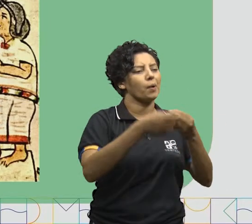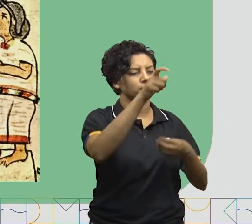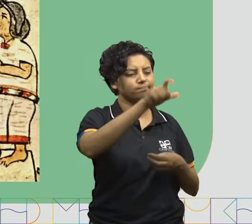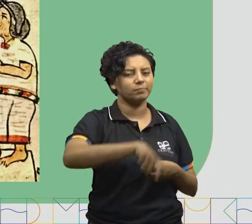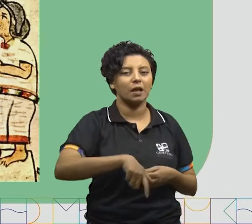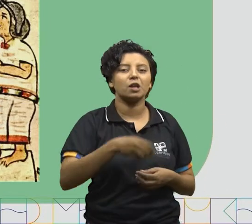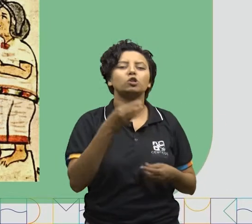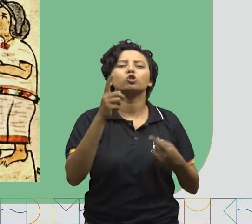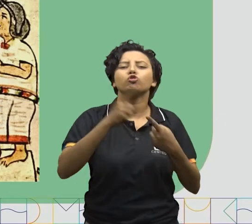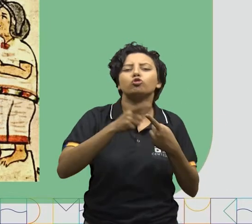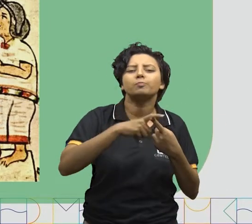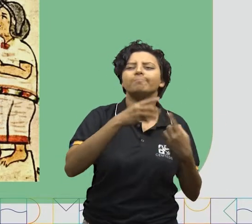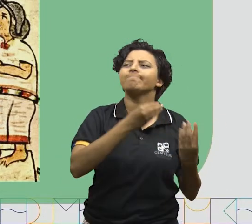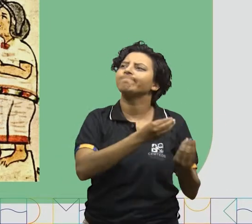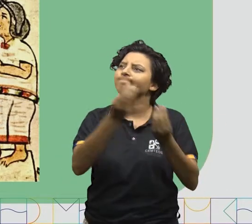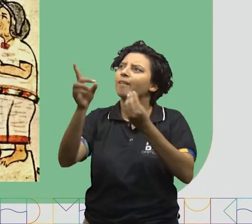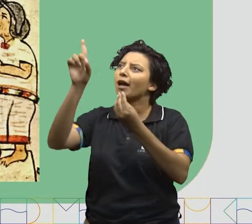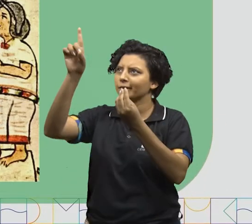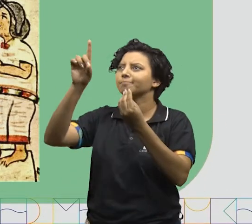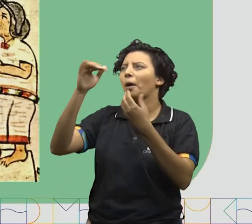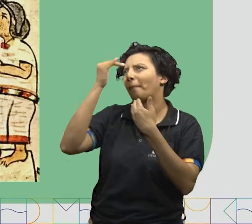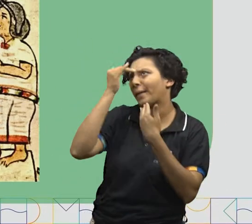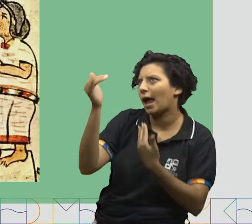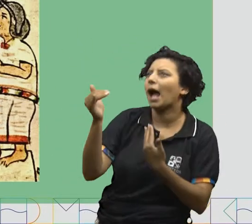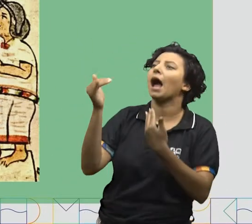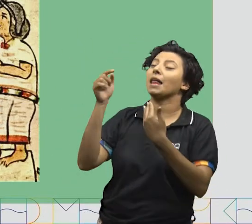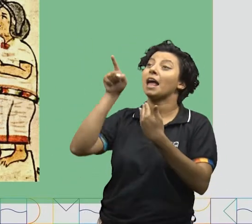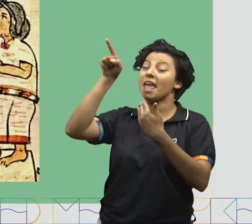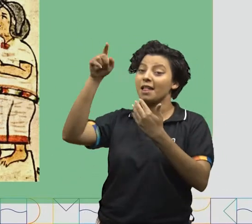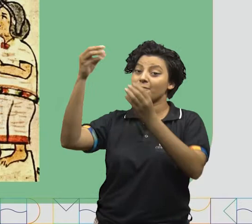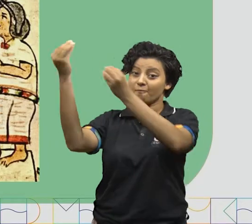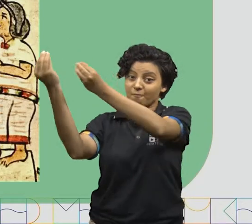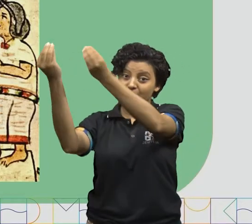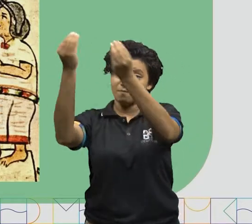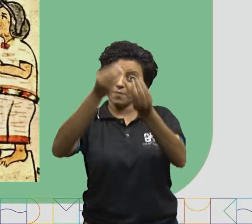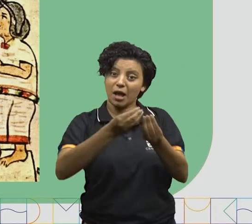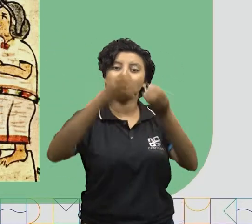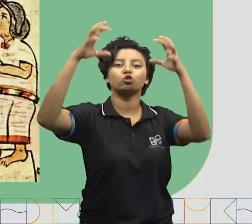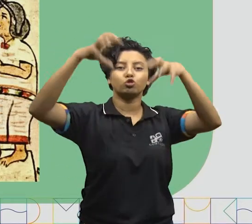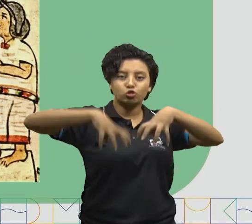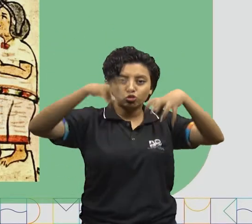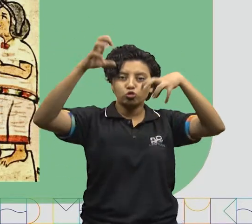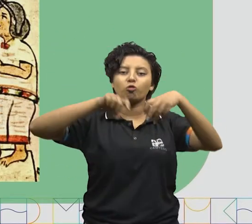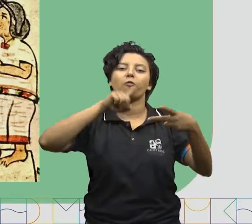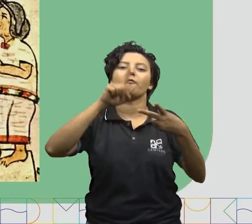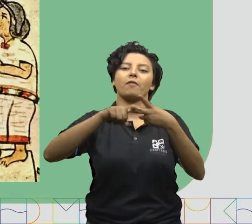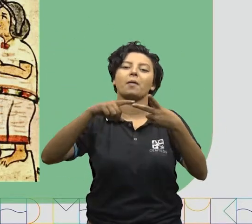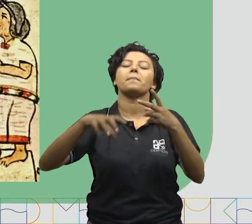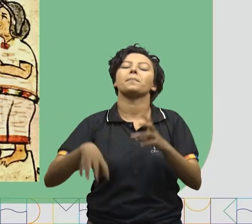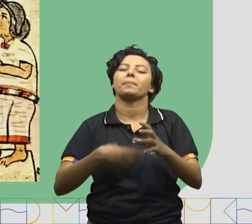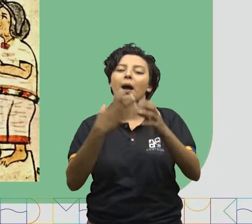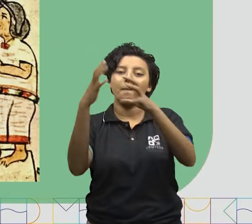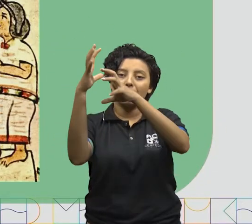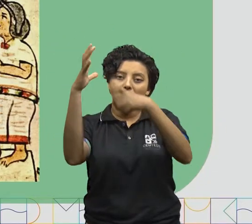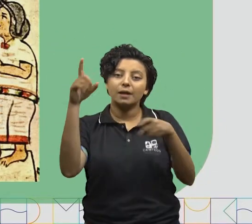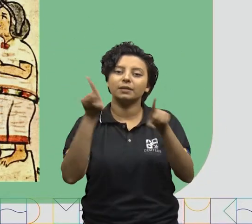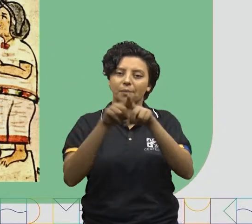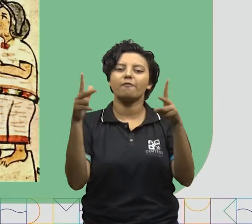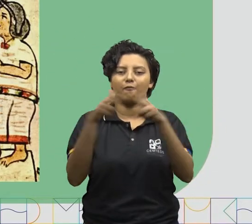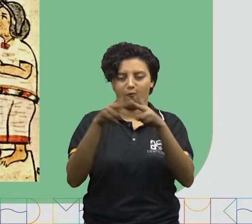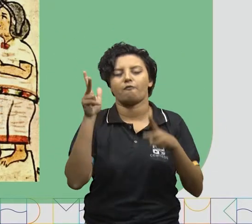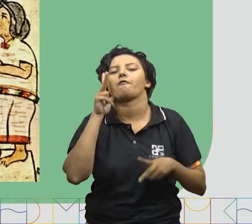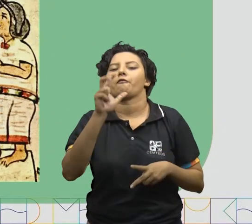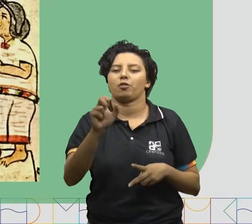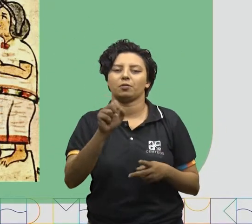maneira de alimentar o deus, para que ele assegurasse a chegada das chuvas, das colheitas e das vitórias nas guerras. O